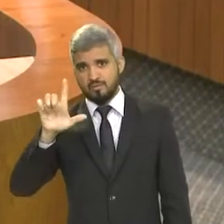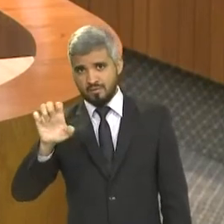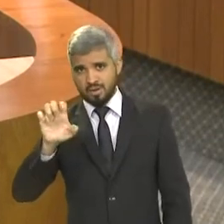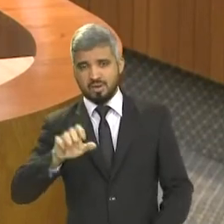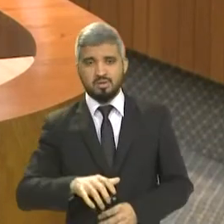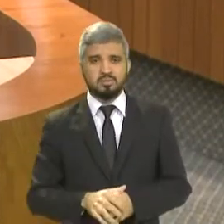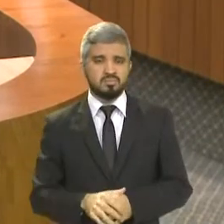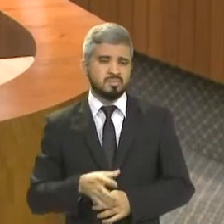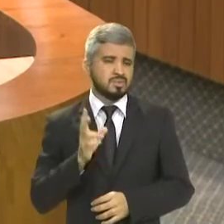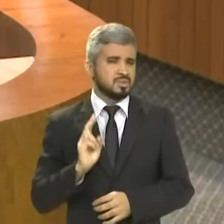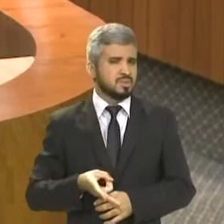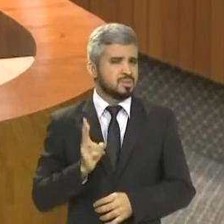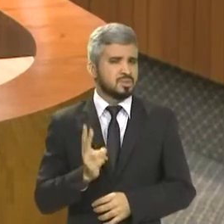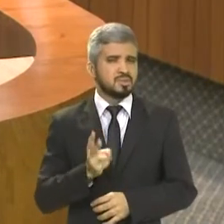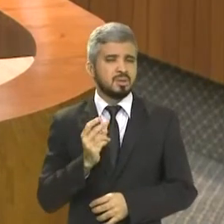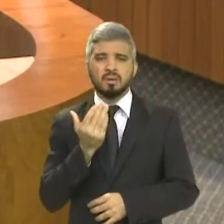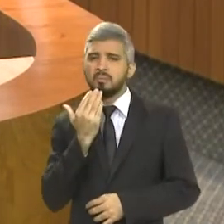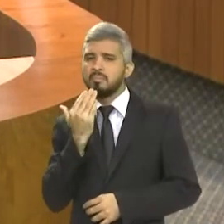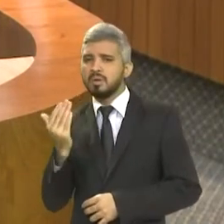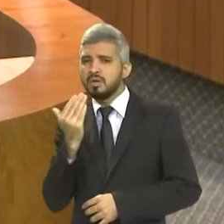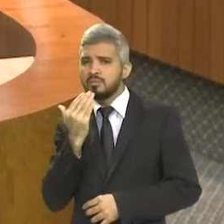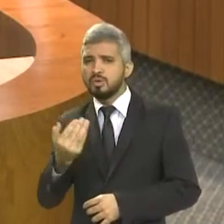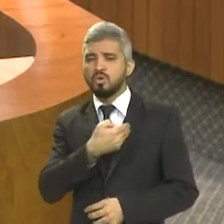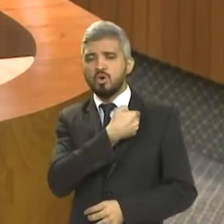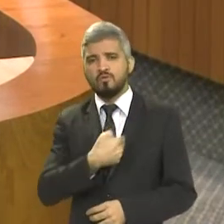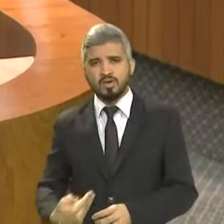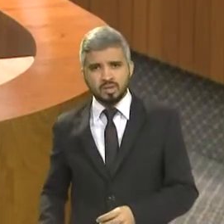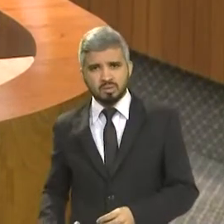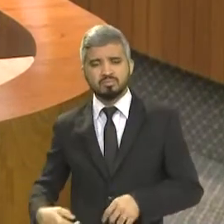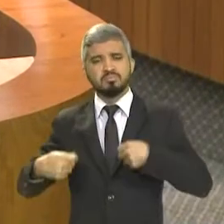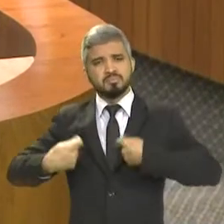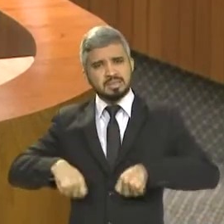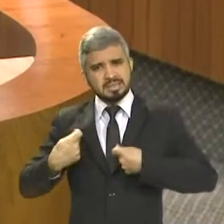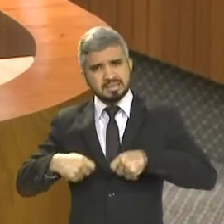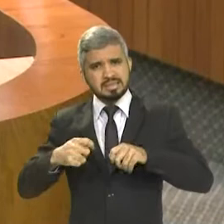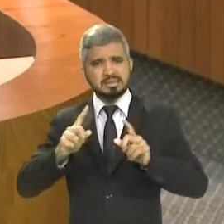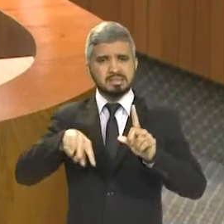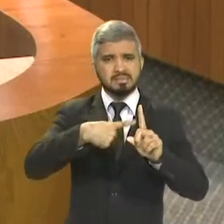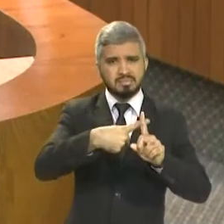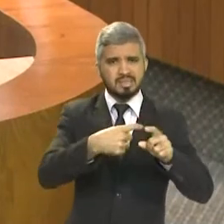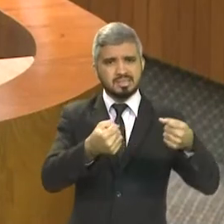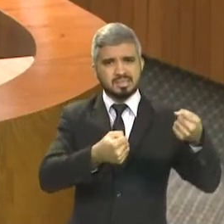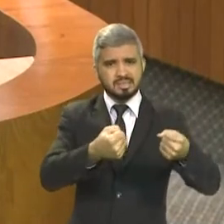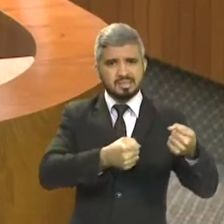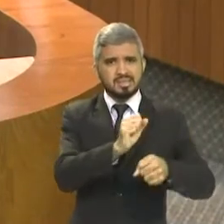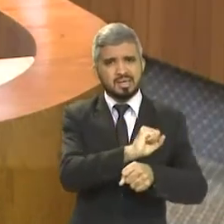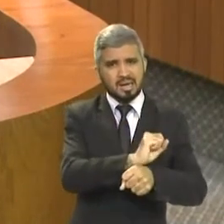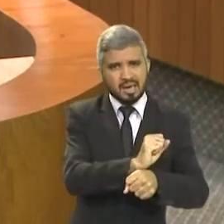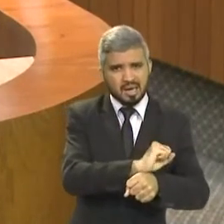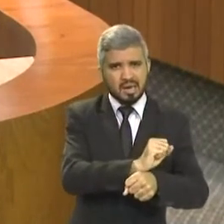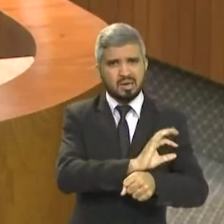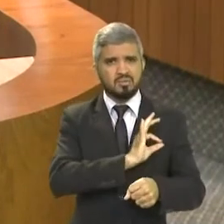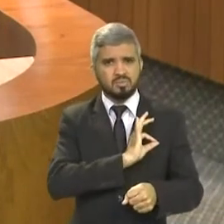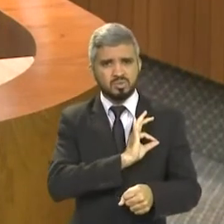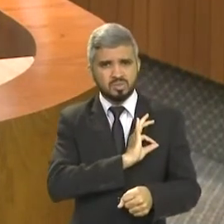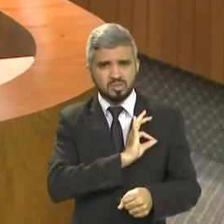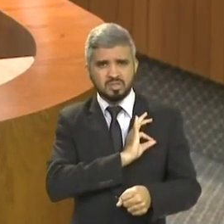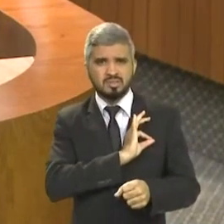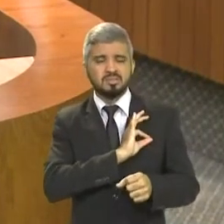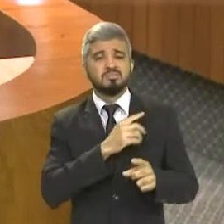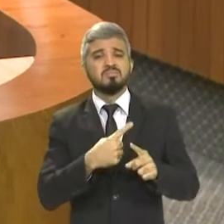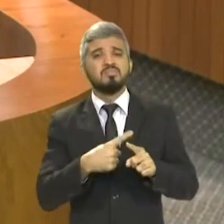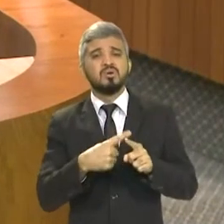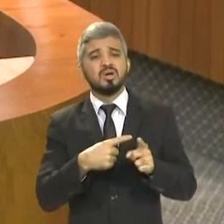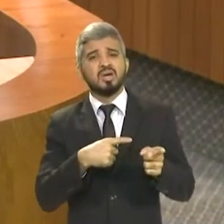que possa colocar, aumentar as viaturas, porque nós sabemos que as viaturas que estão lá já são viaturas